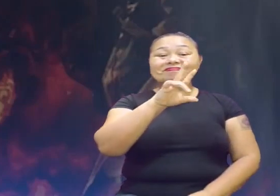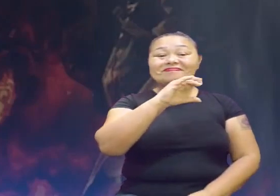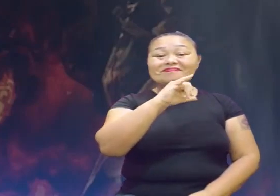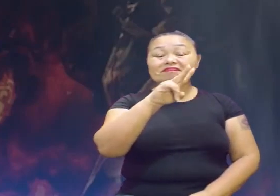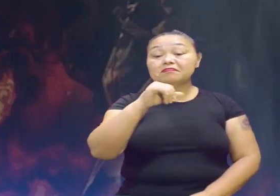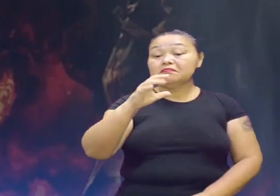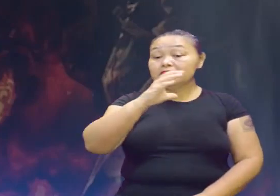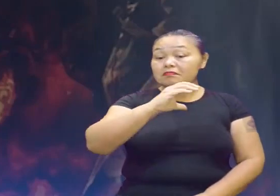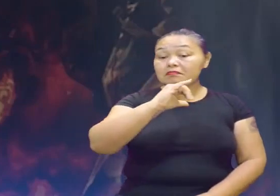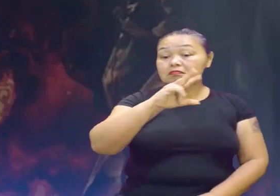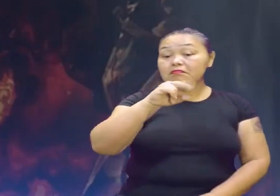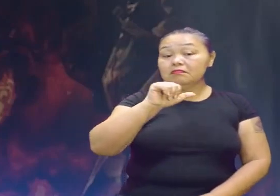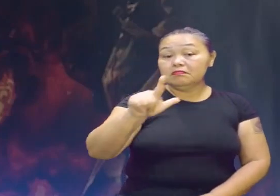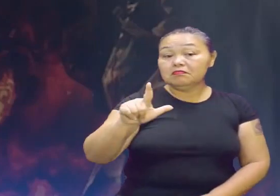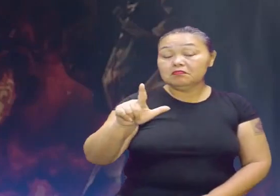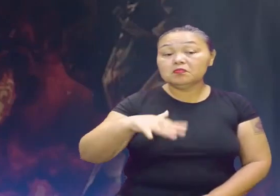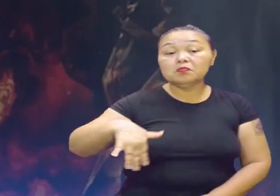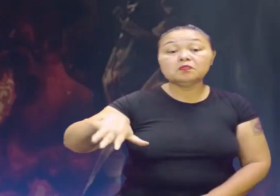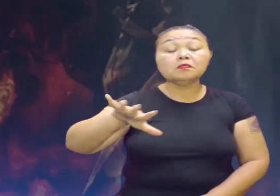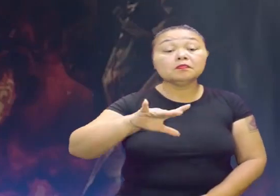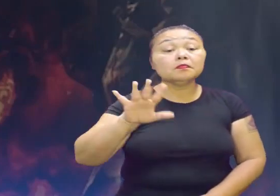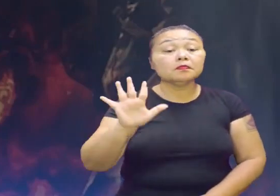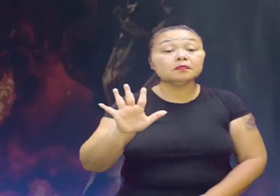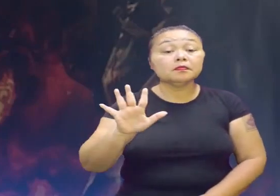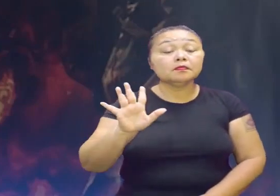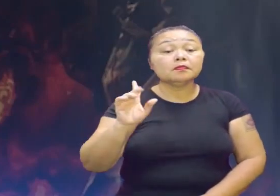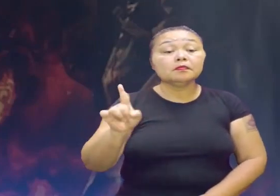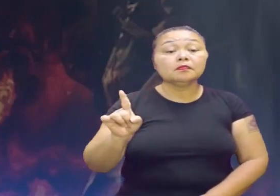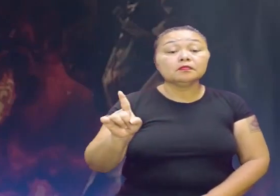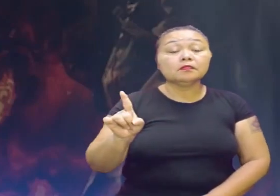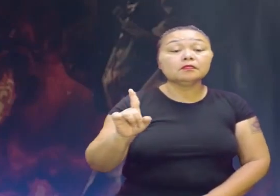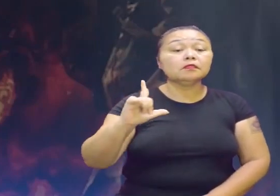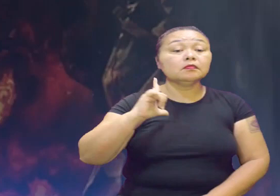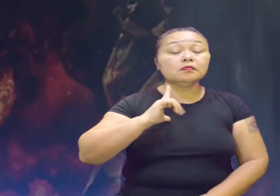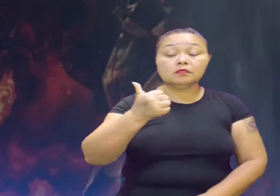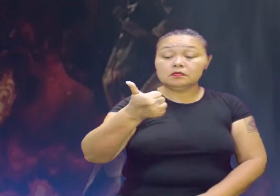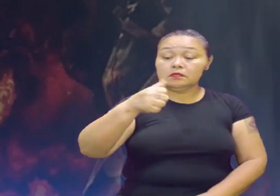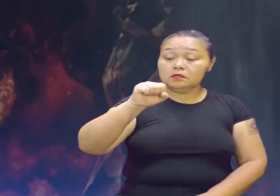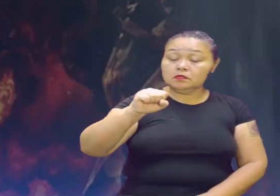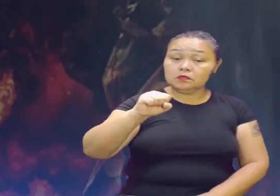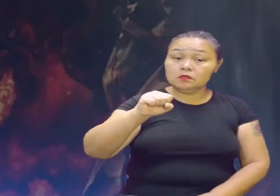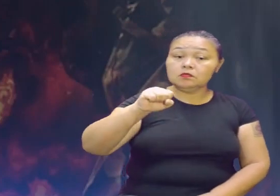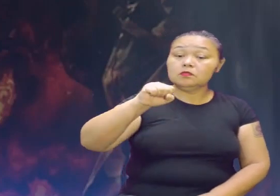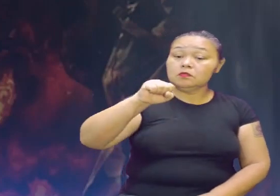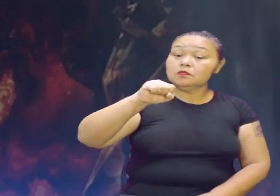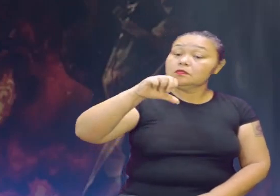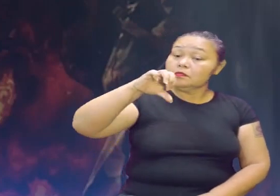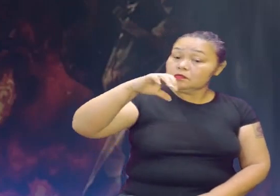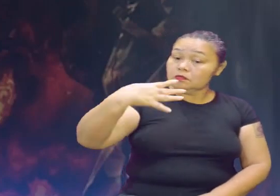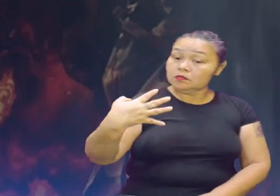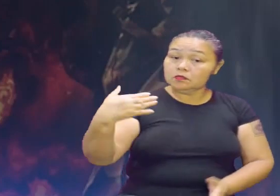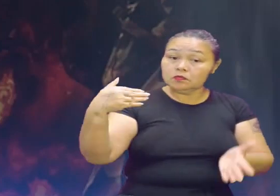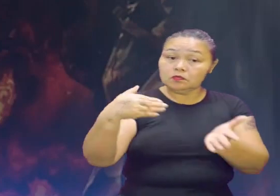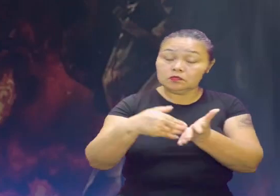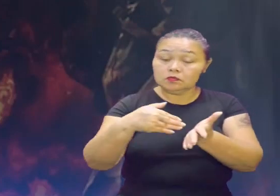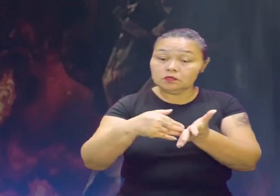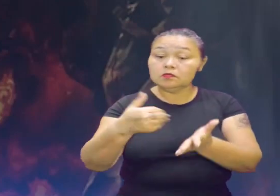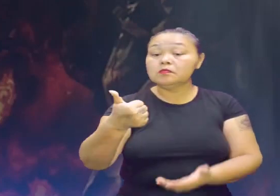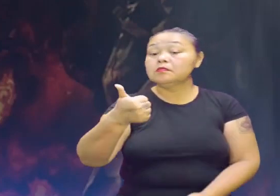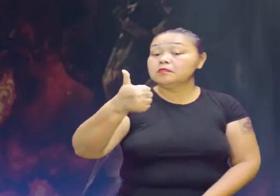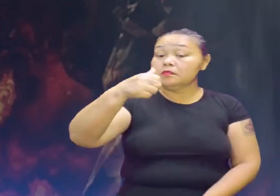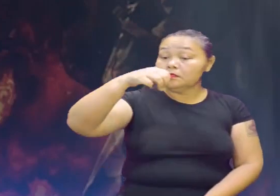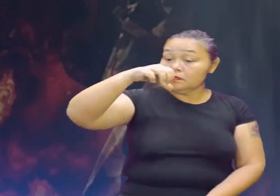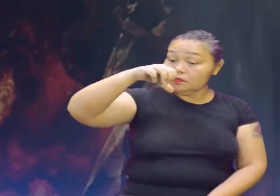os civis. Tanto é que de 1894 até